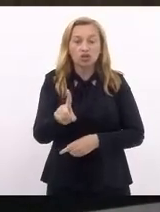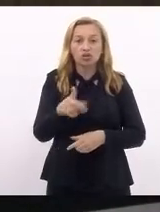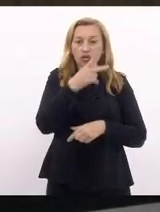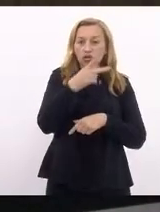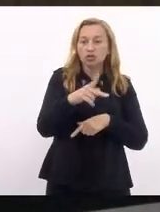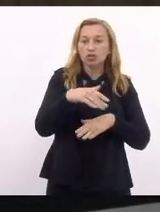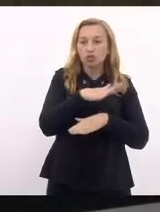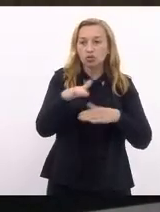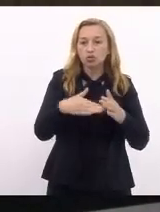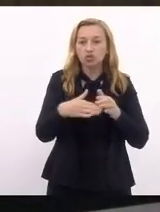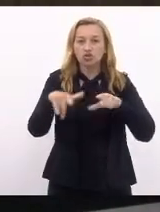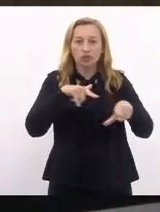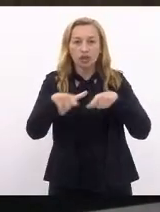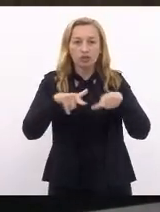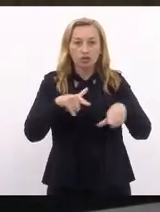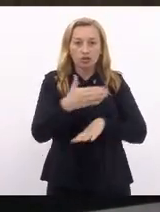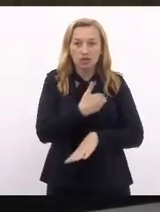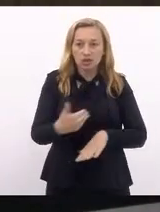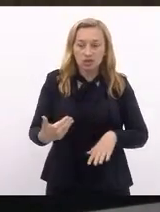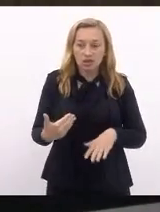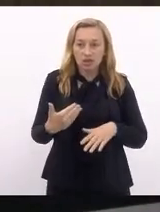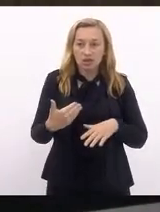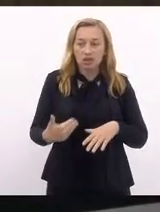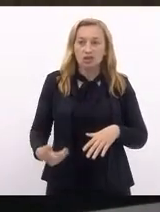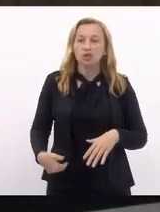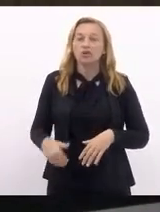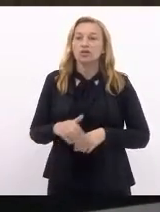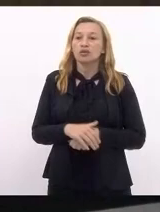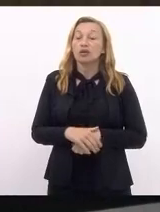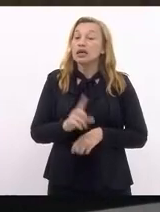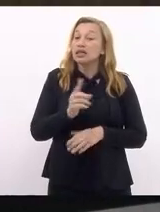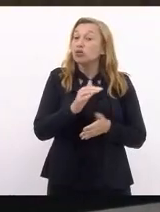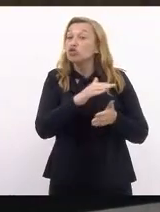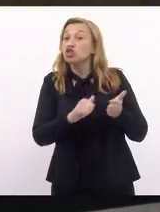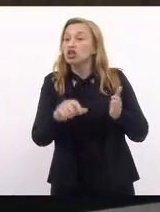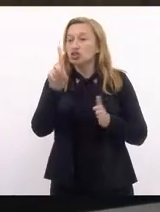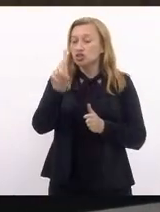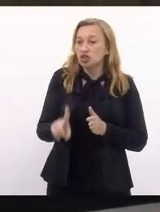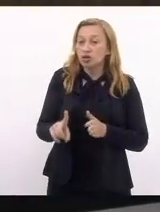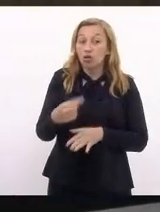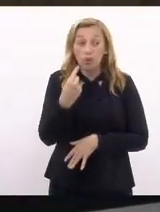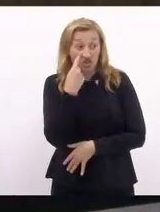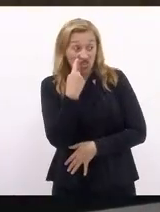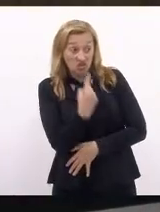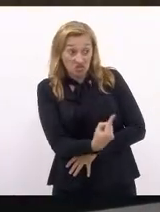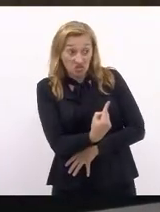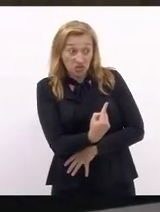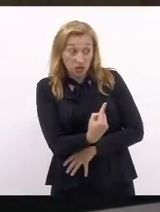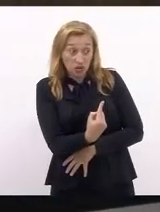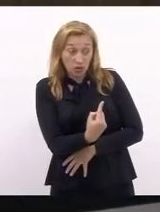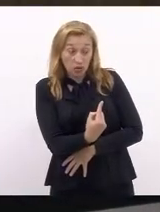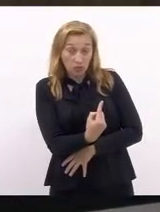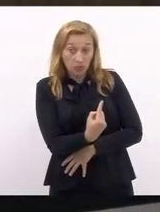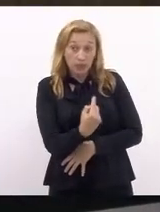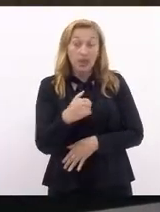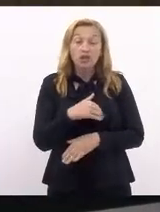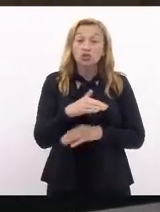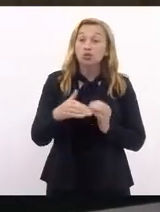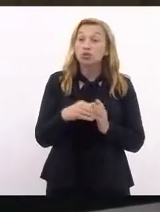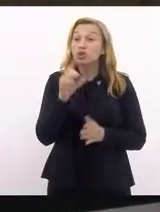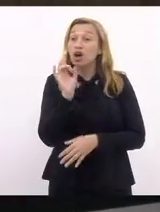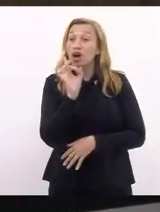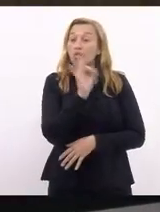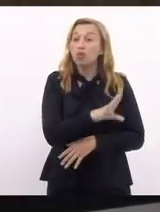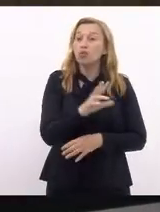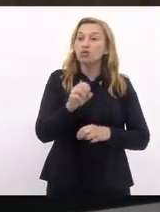dos trabalhadores e dos Servidores e não retirando direitos como a gente viu todo toda a última